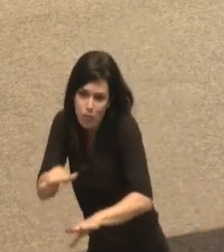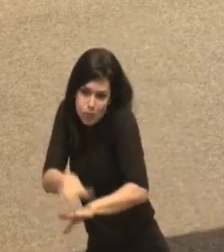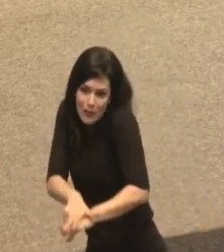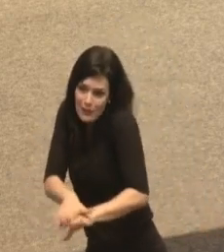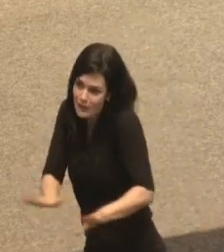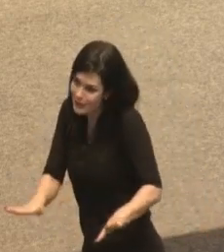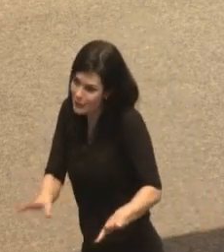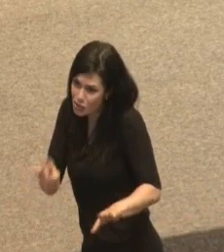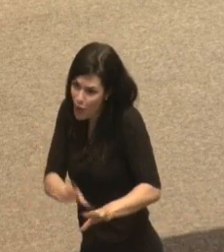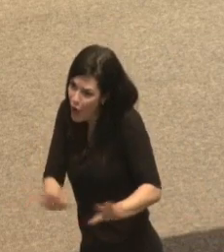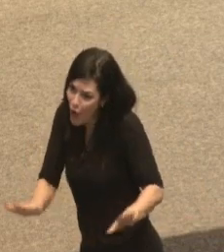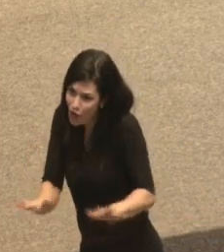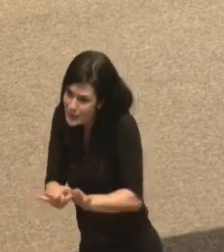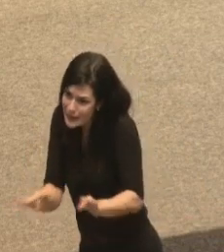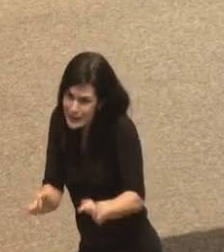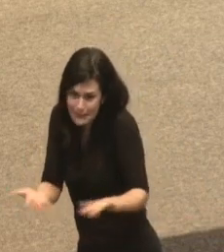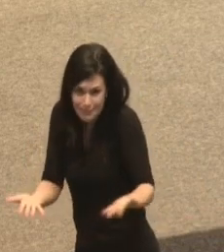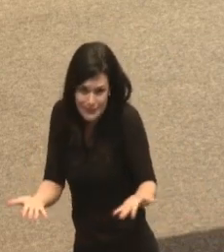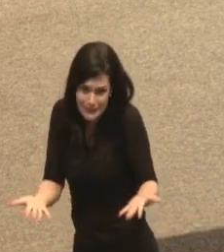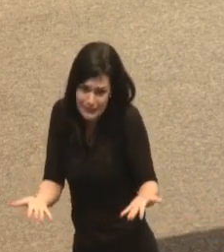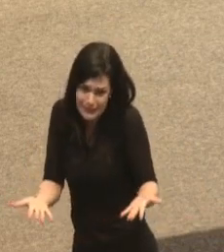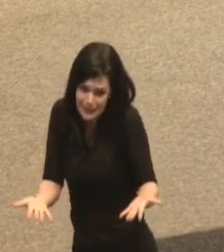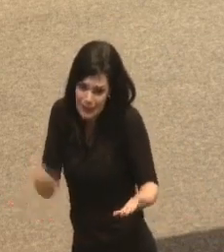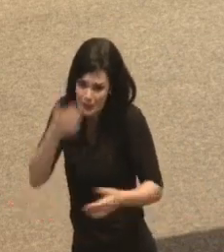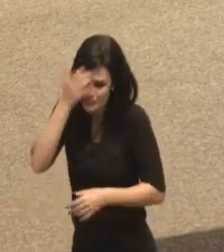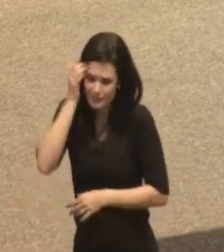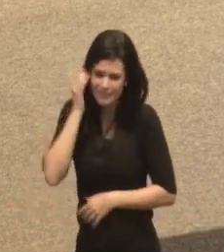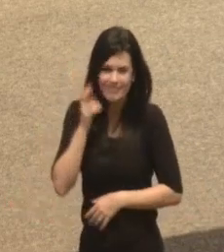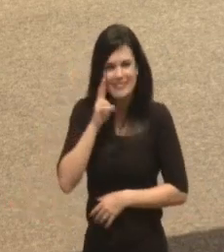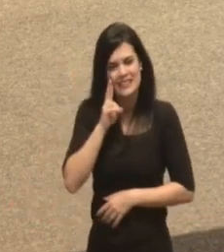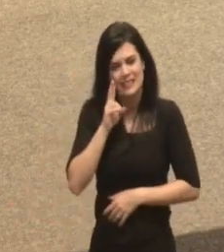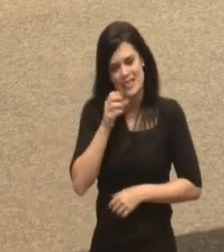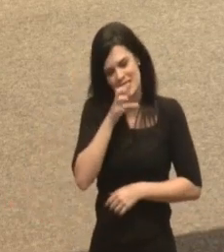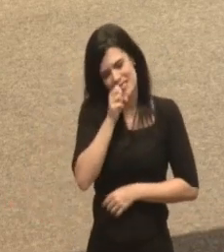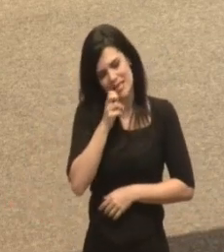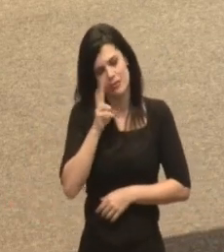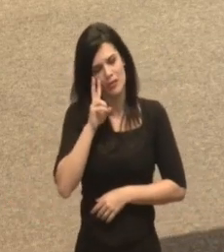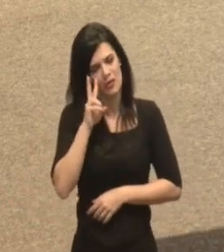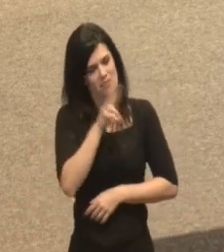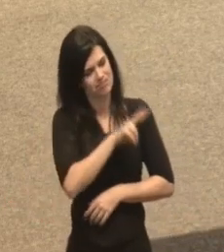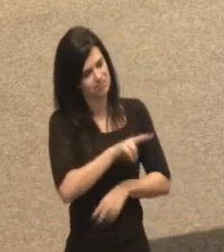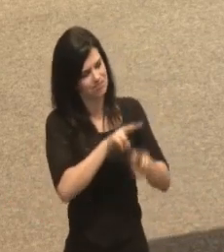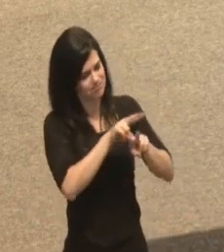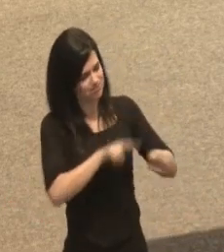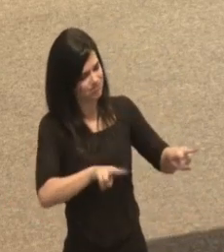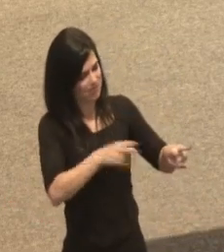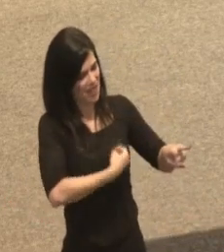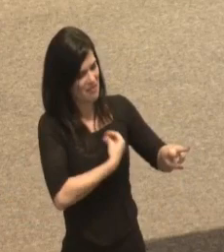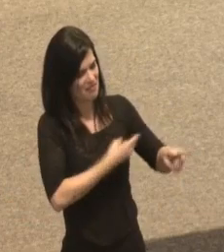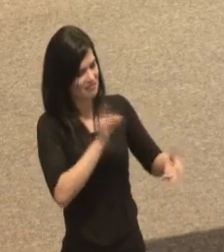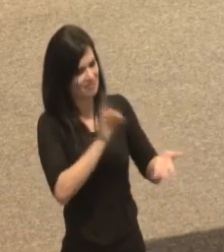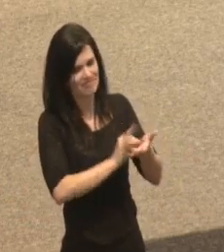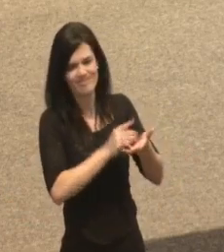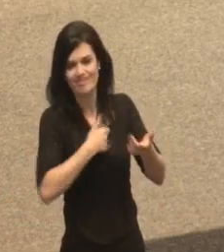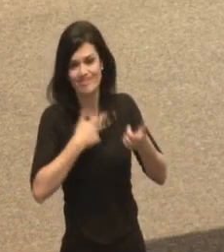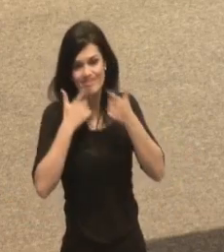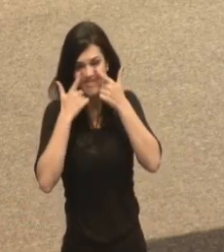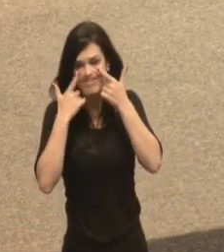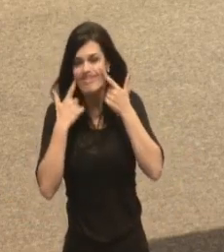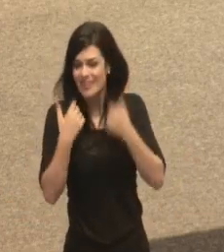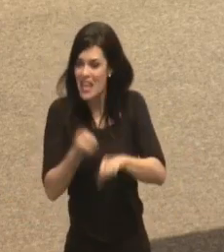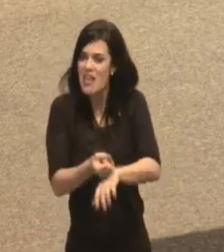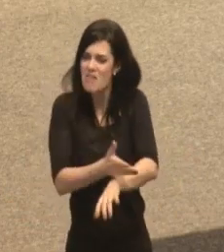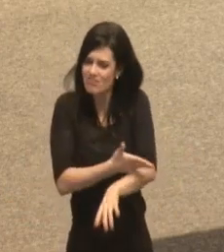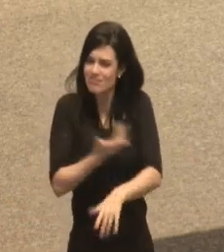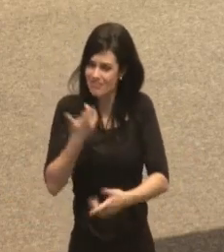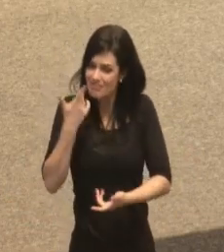lotadas. Aí naquela manhã de sábado ali, irmãos, olhando aquela realidade, desculpa, as lágrimas vêm aos olhos, olhando